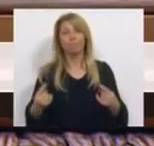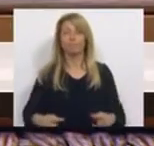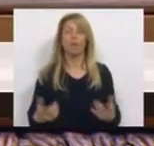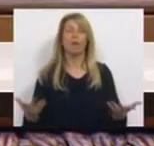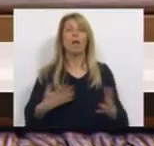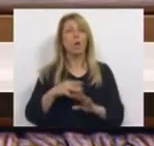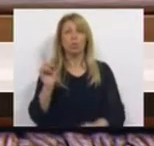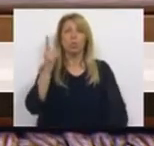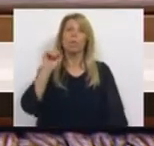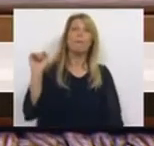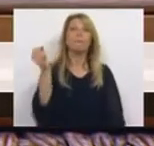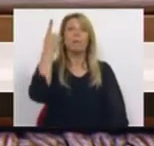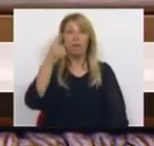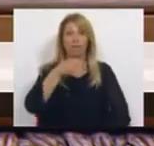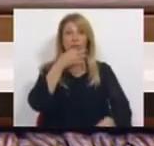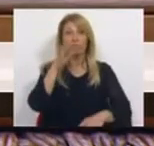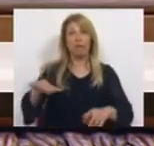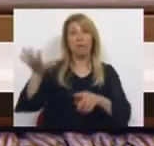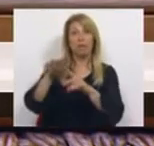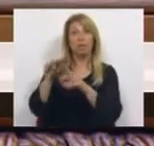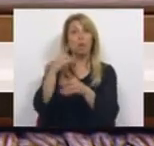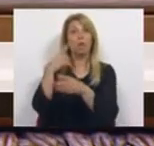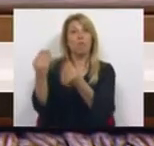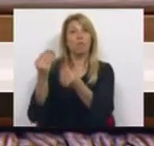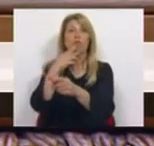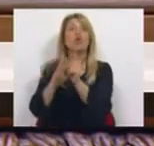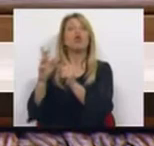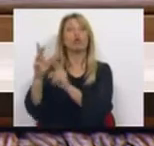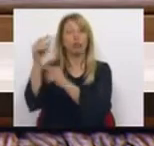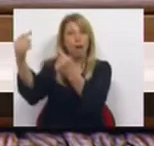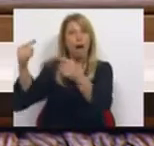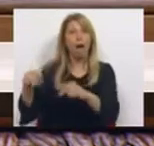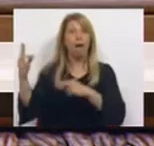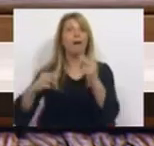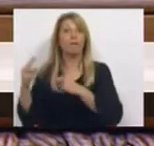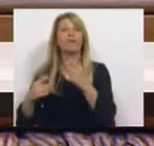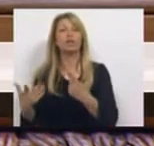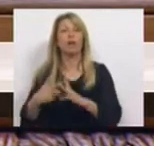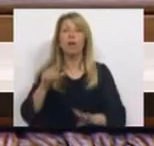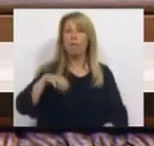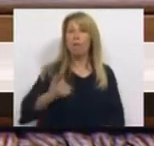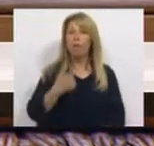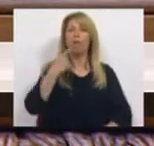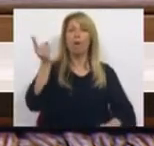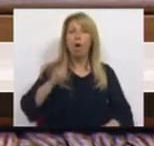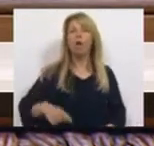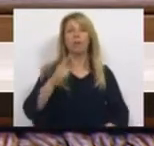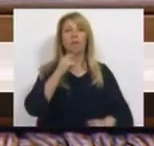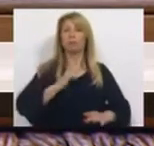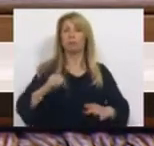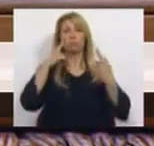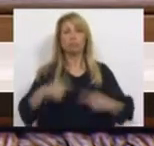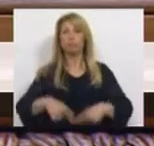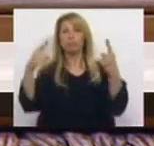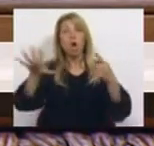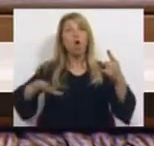que a discussão se centra nos paraísos fiscais, os Verdes voltam a manifestar a sua total oposição à existência de zonas absolutamente